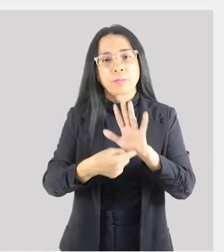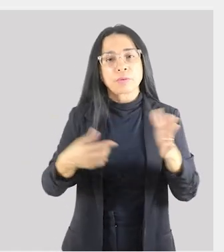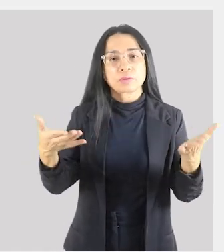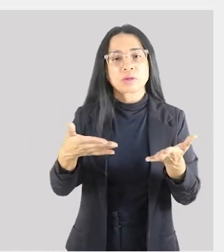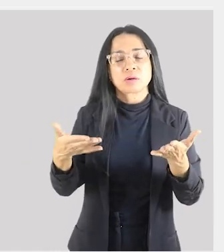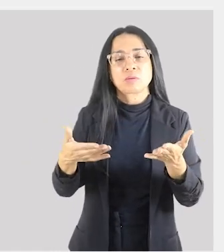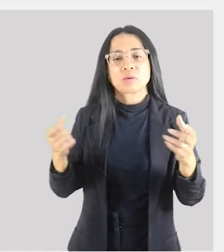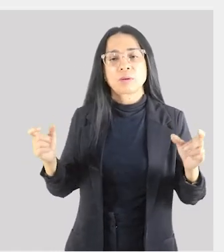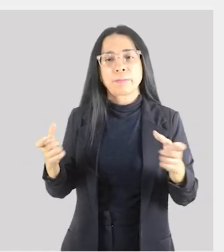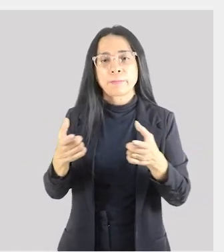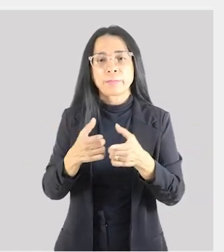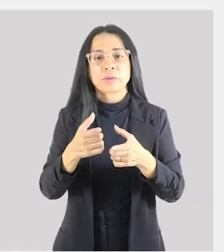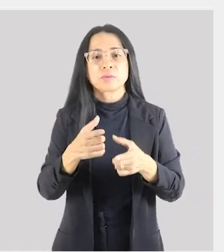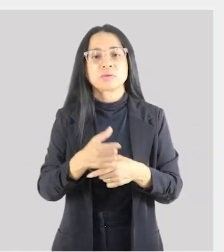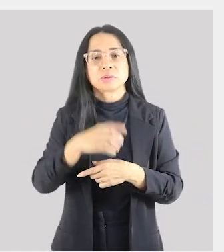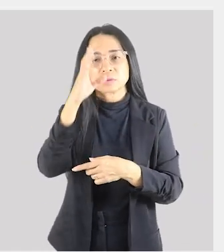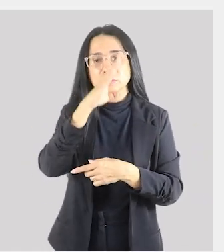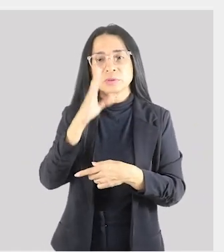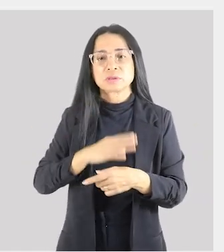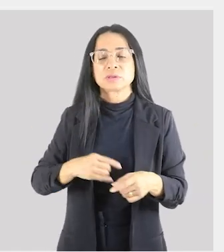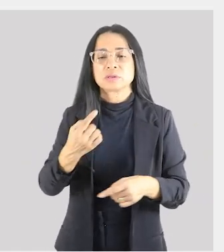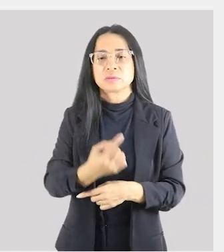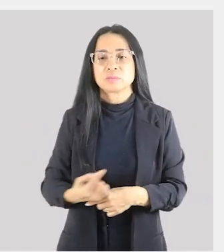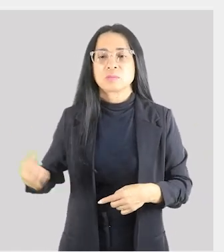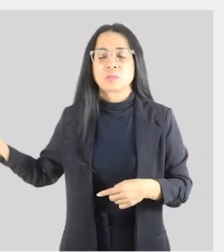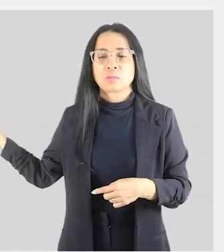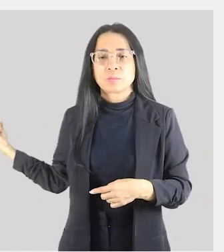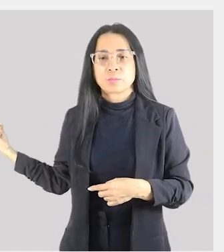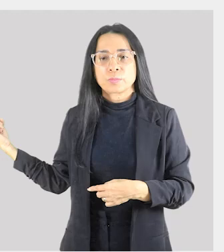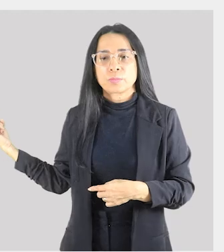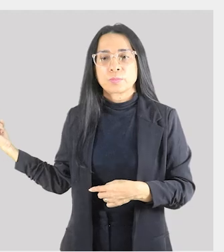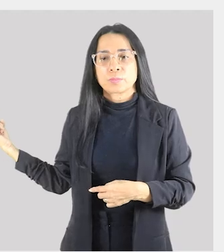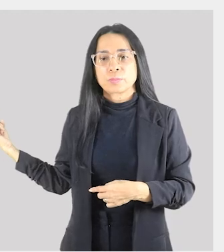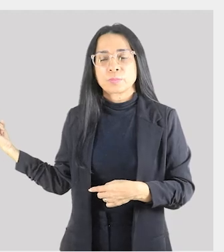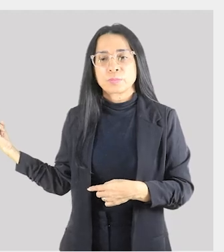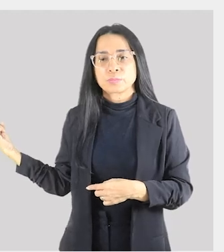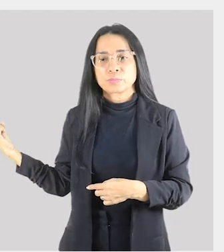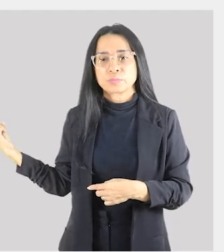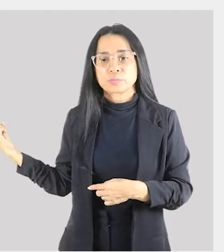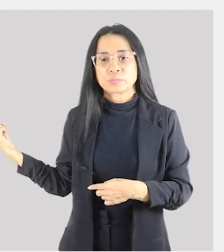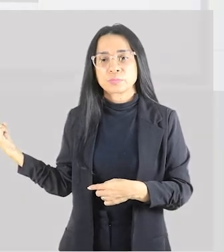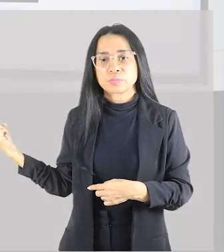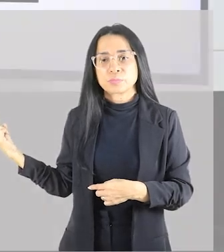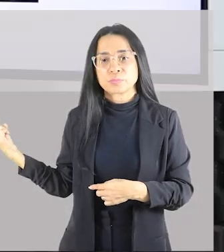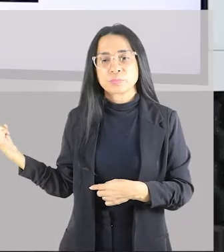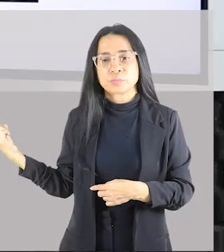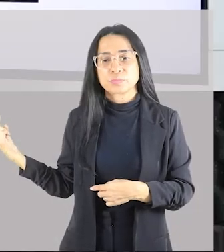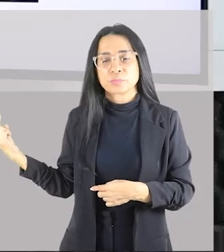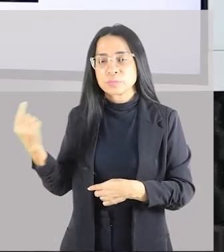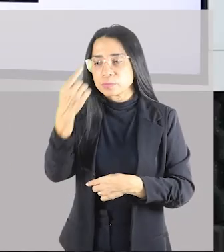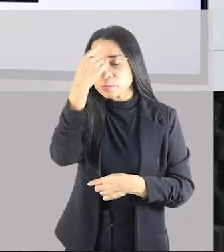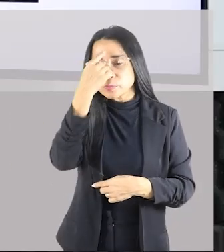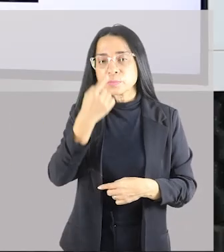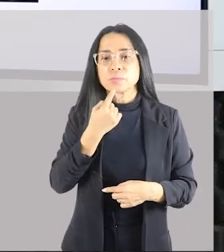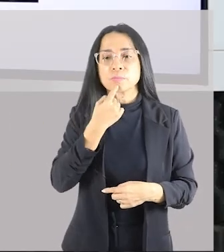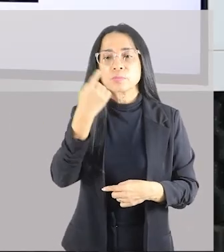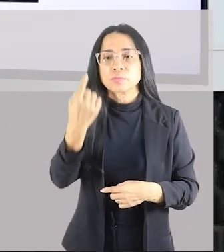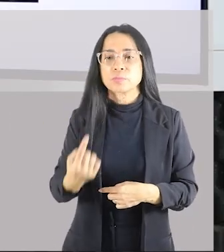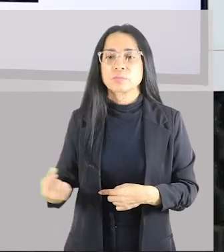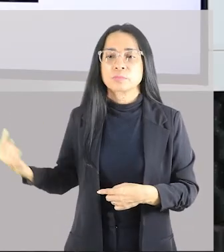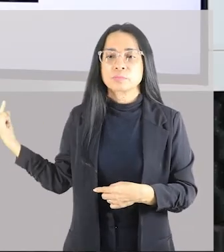vocês algumas minorias brasileiras especificamente. Olha aí, ó, pretos, indígenas, imigrantes,